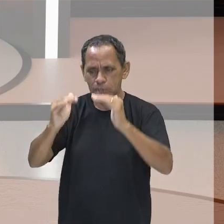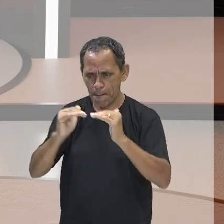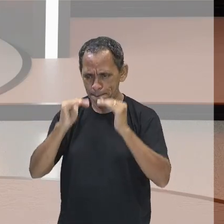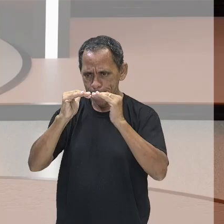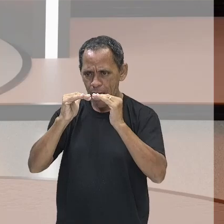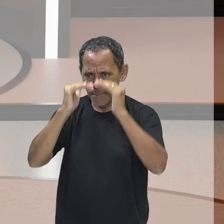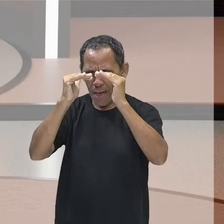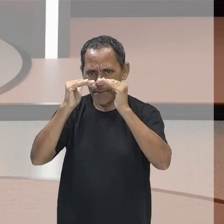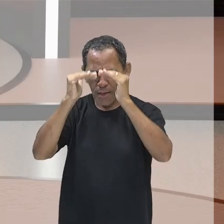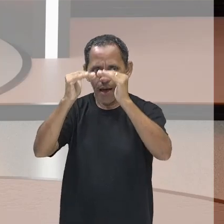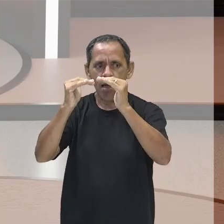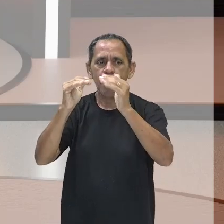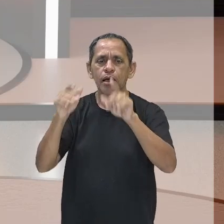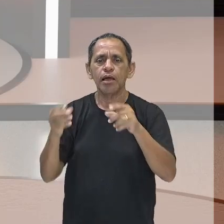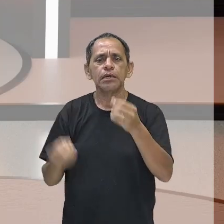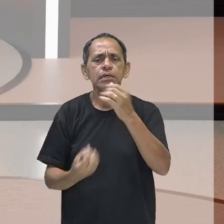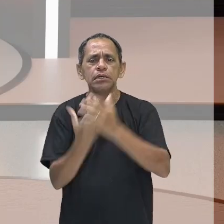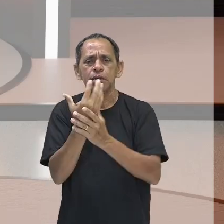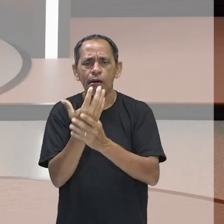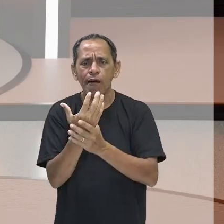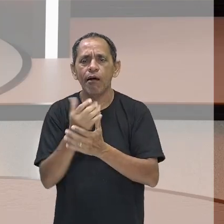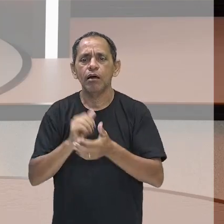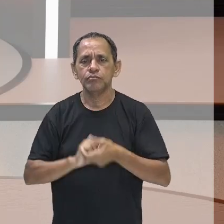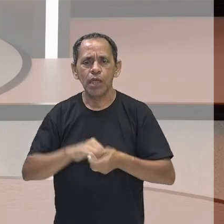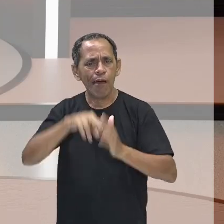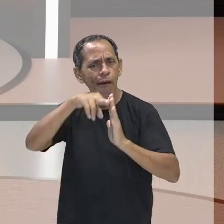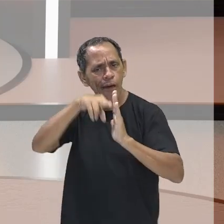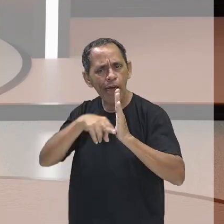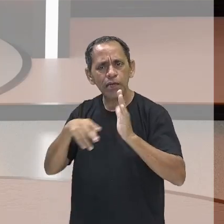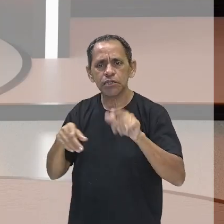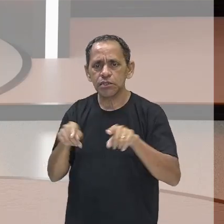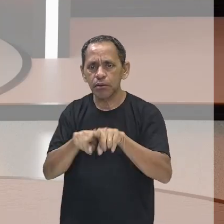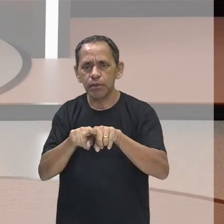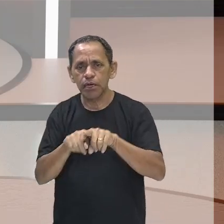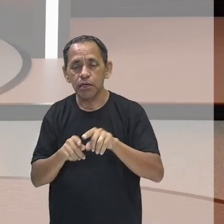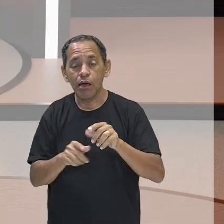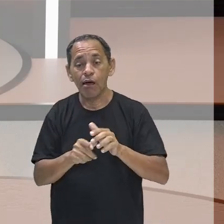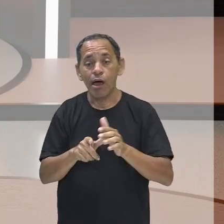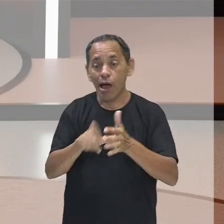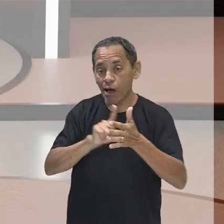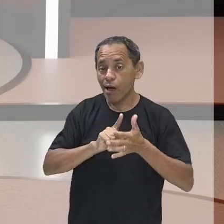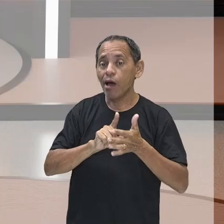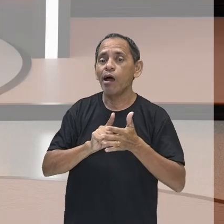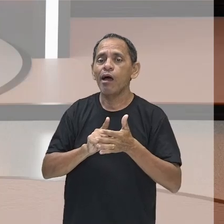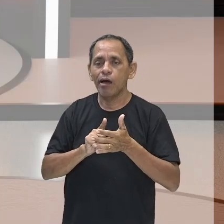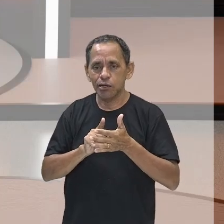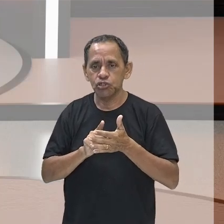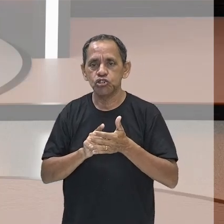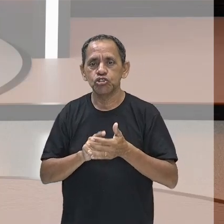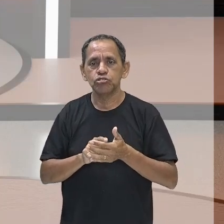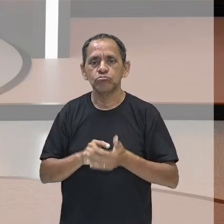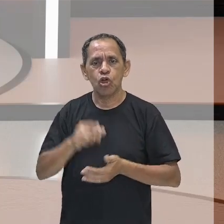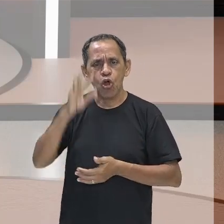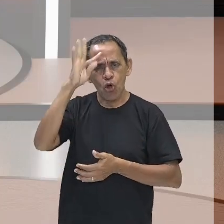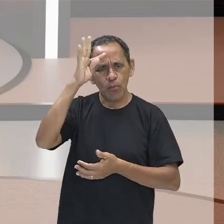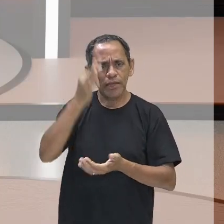A gente começou, num primeiro momento, compreendendo os hominídeos, os agrupamentos humanos, como